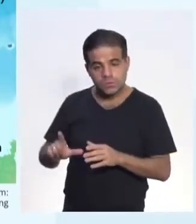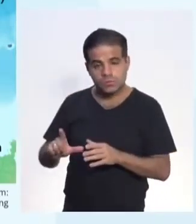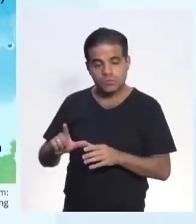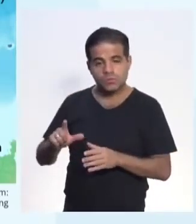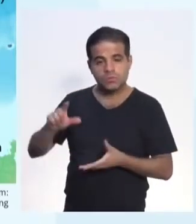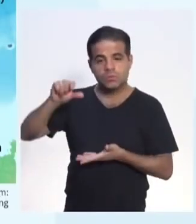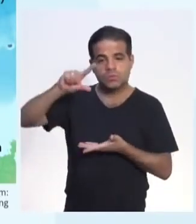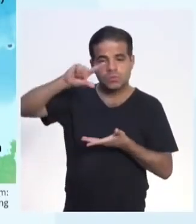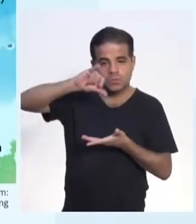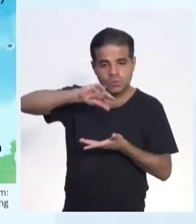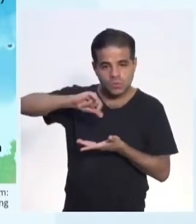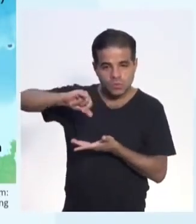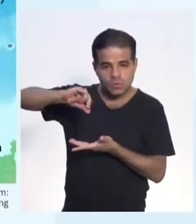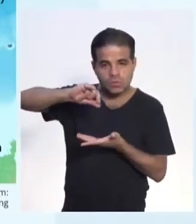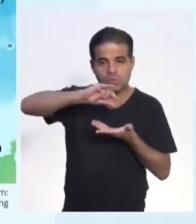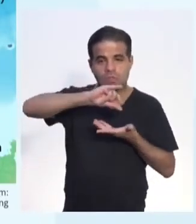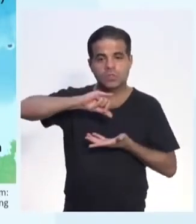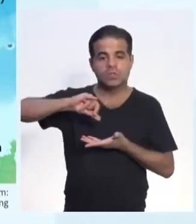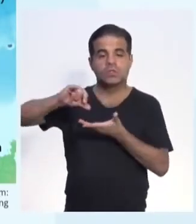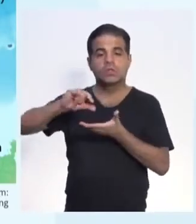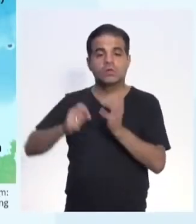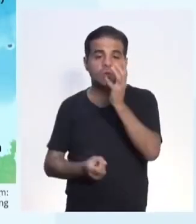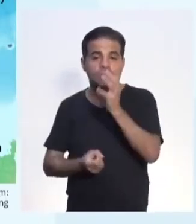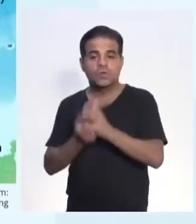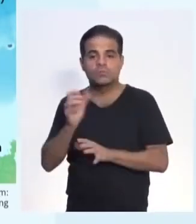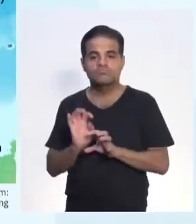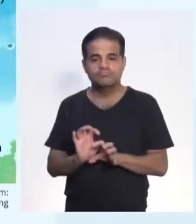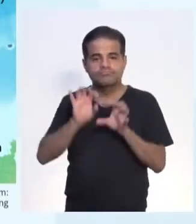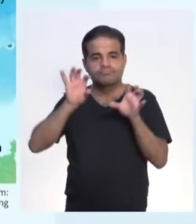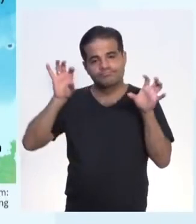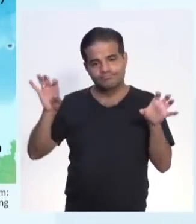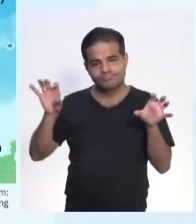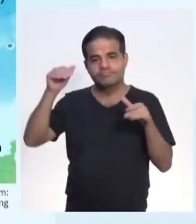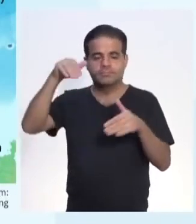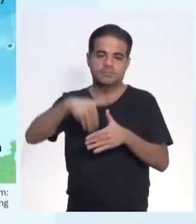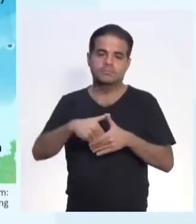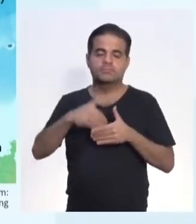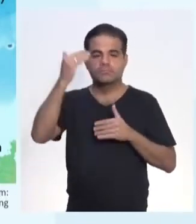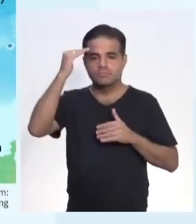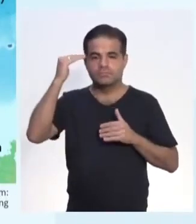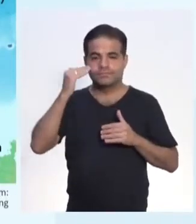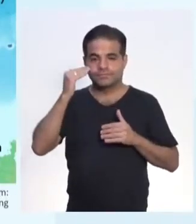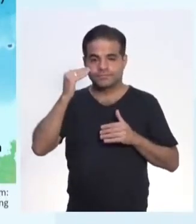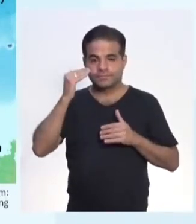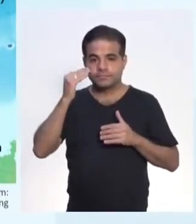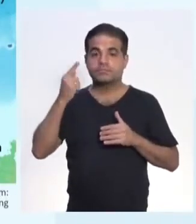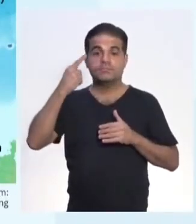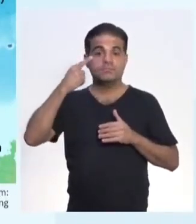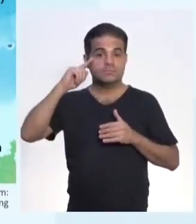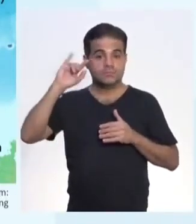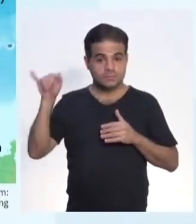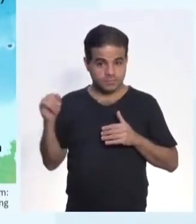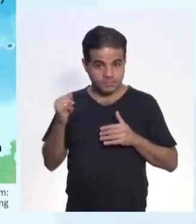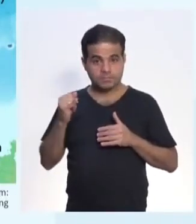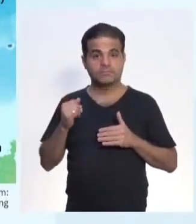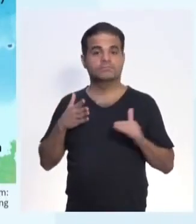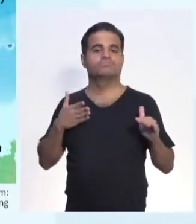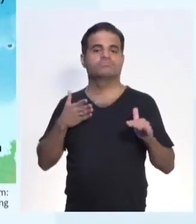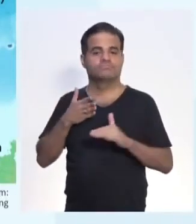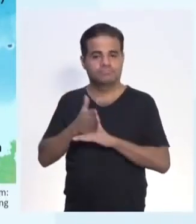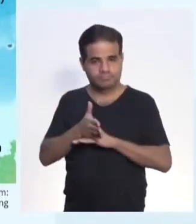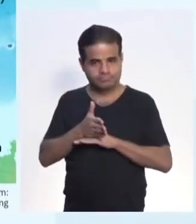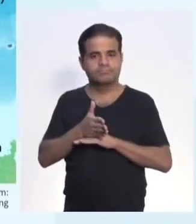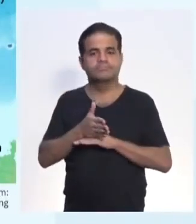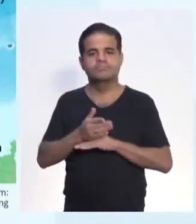Resultado desse conflito foi a criação de 2 estados dentro da Península Coreana. E o Japão está envolvido